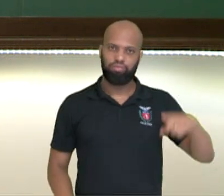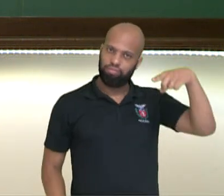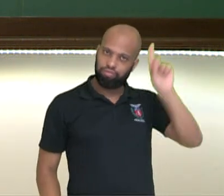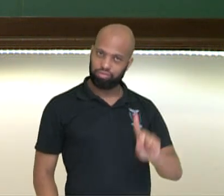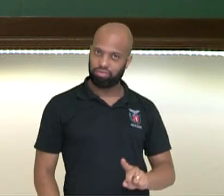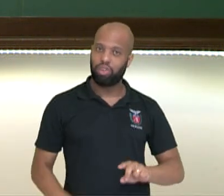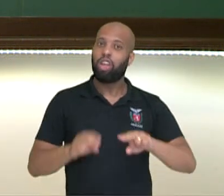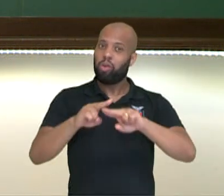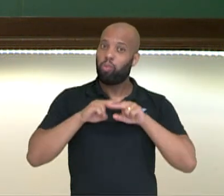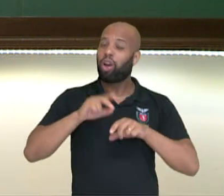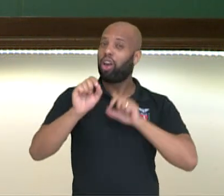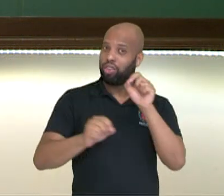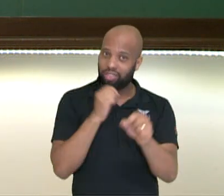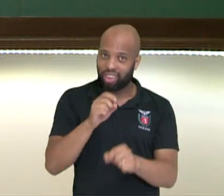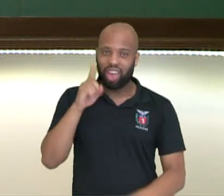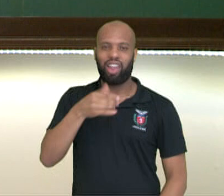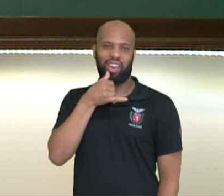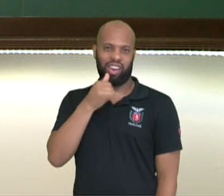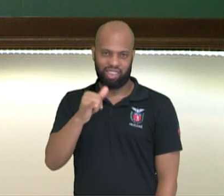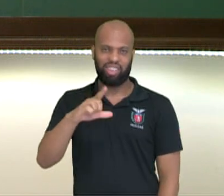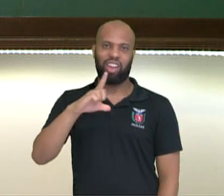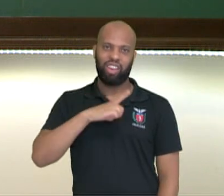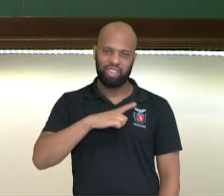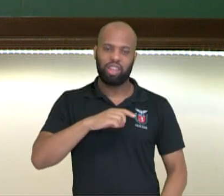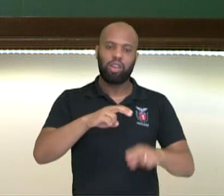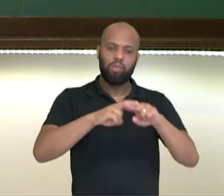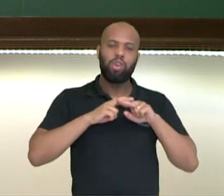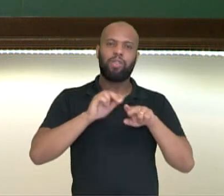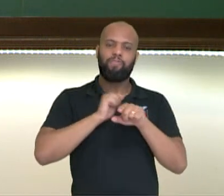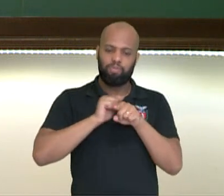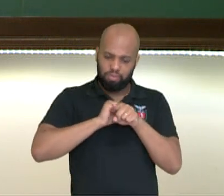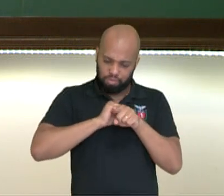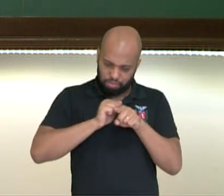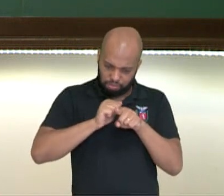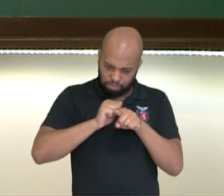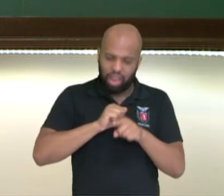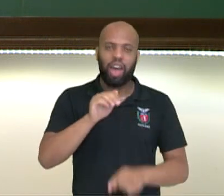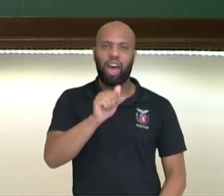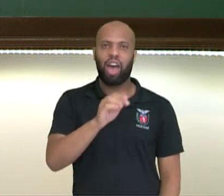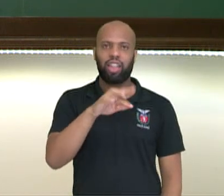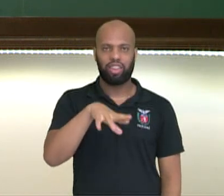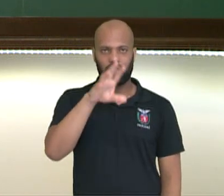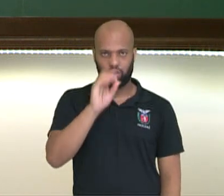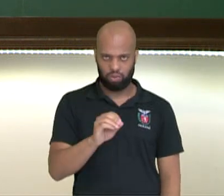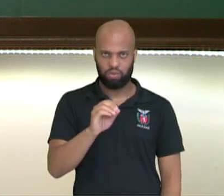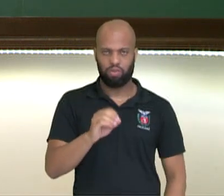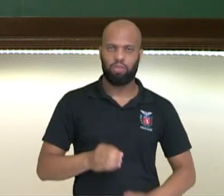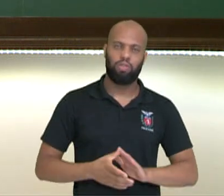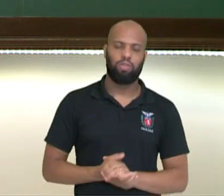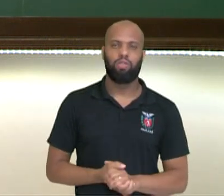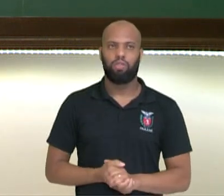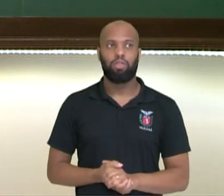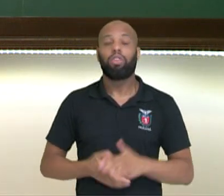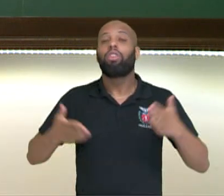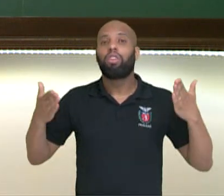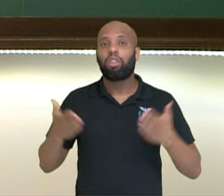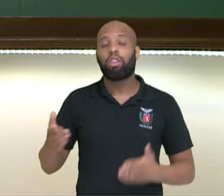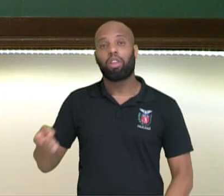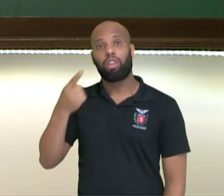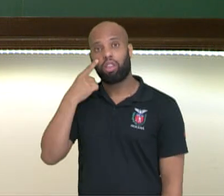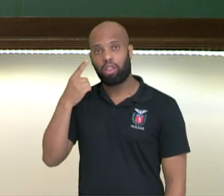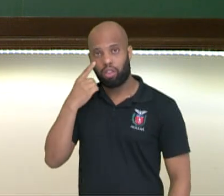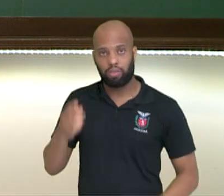é simplesmente dizer que é o carregamento por atrito que faz com que ocasione os raios. Agora, veja